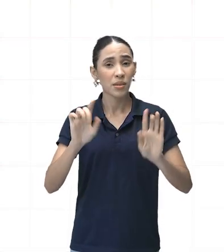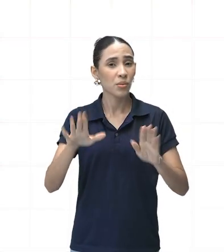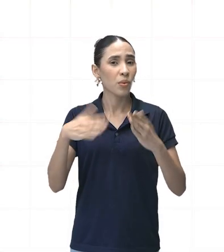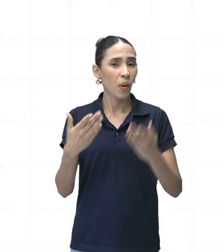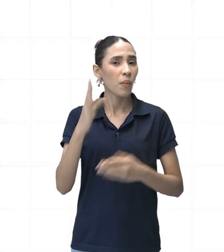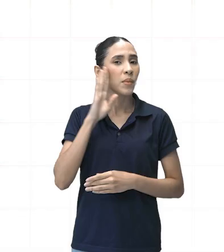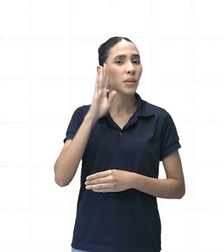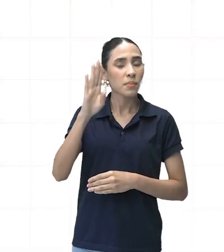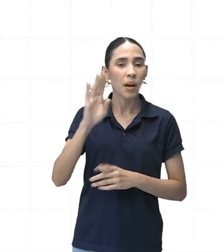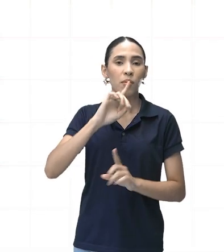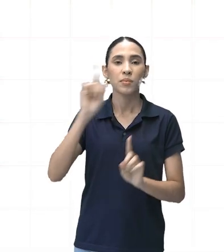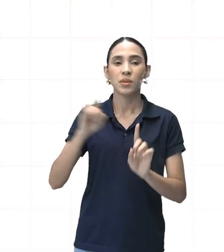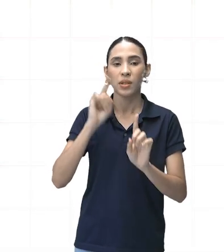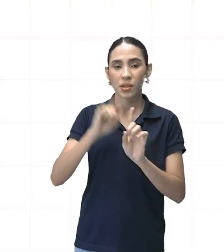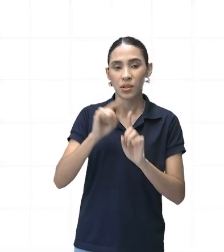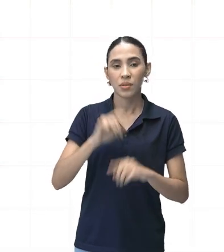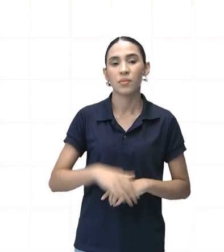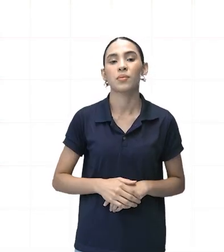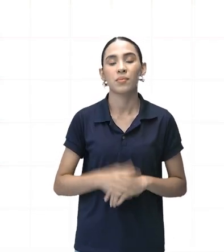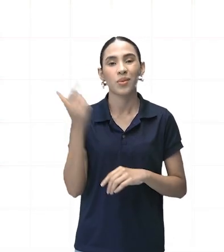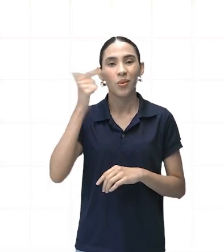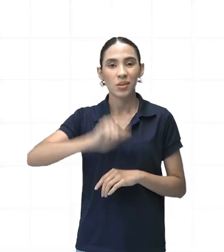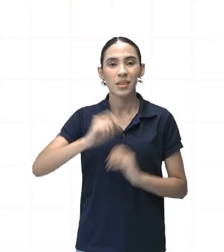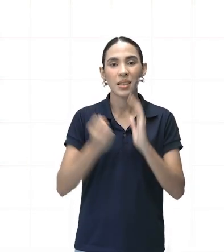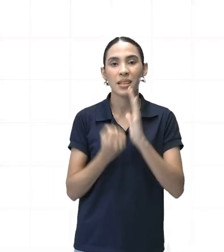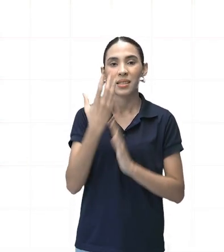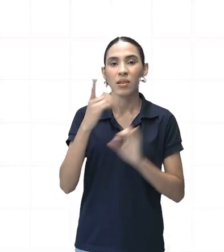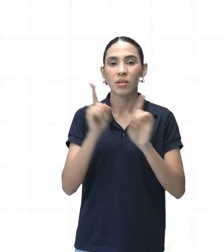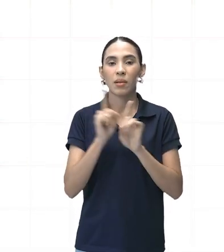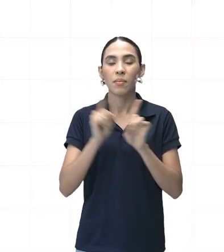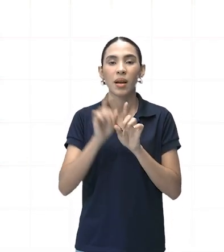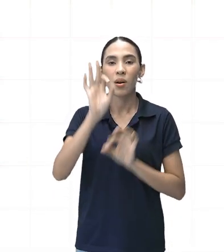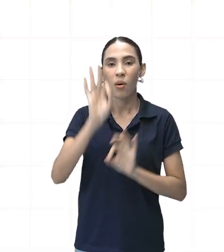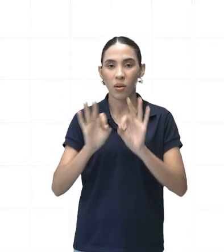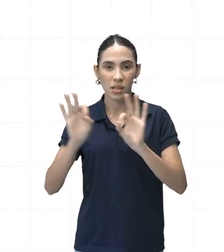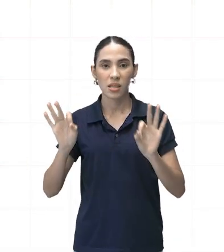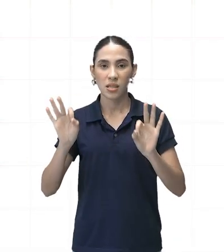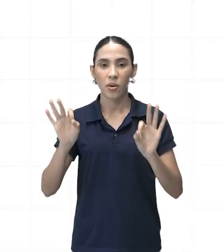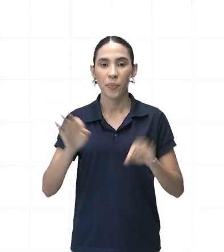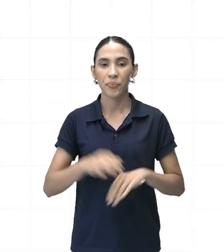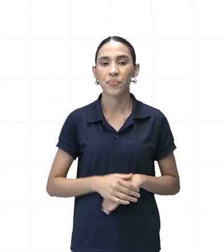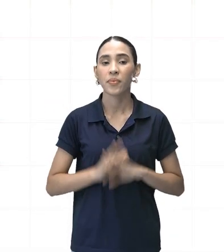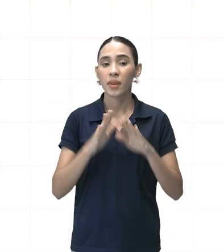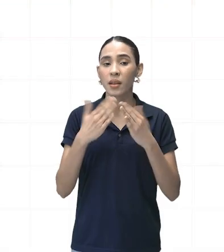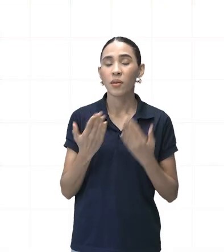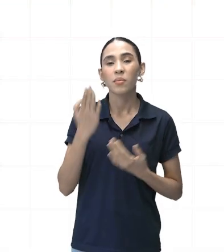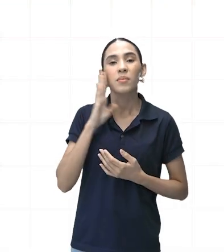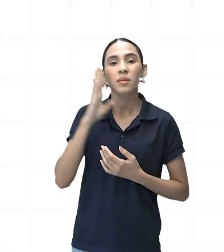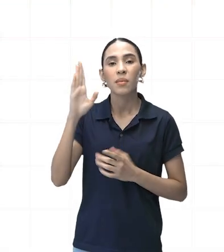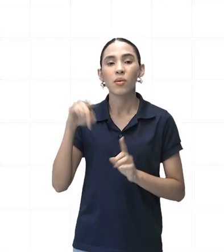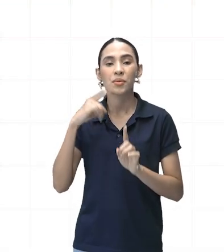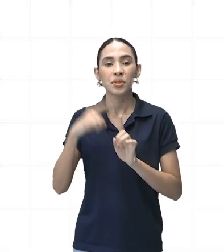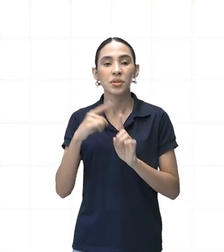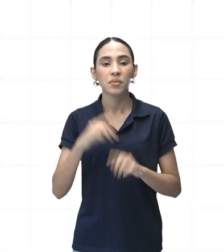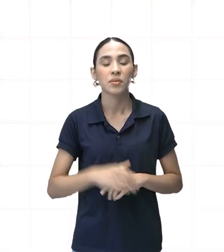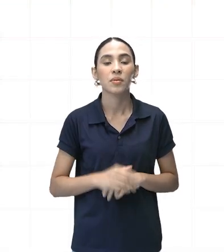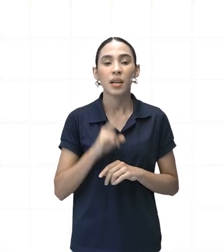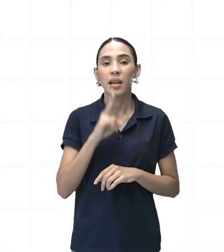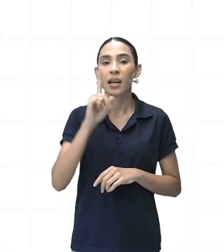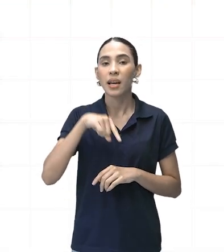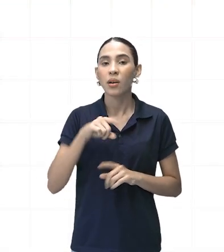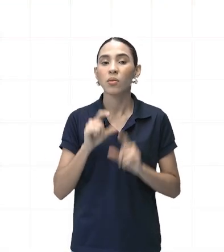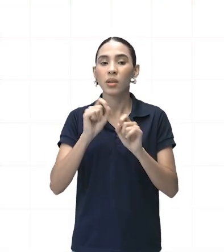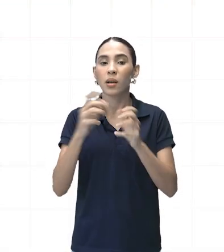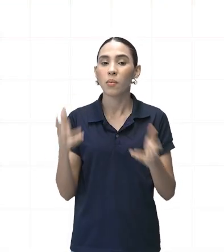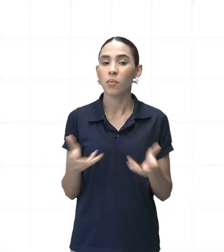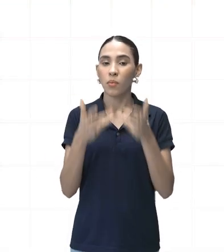ser o principal objetivo para a criação dessa organização, gente? O principal objetivo vai ser o